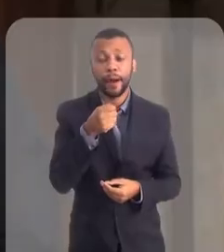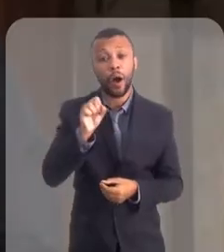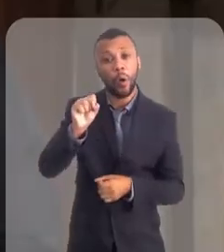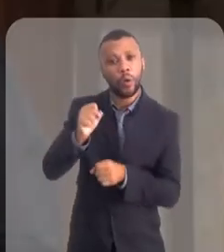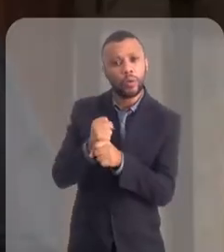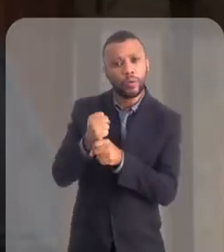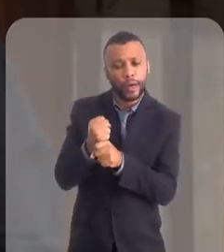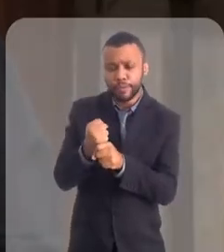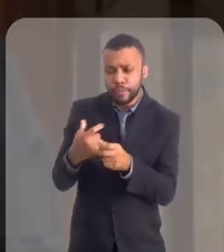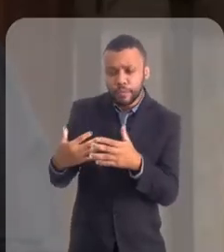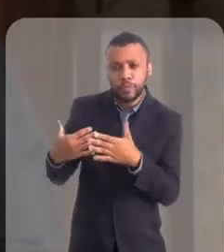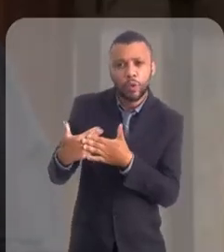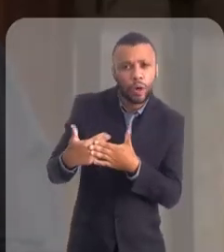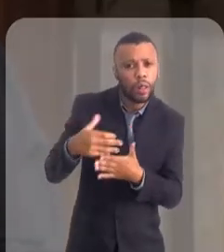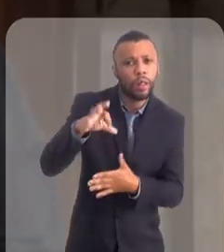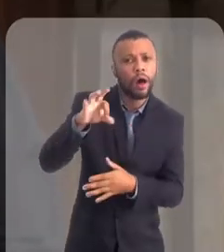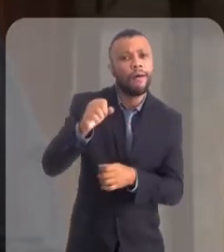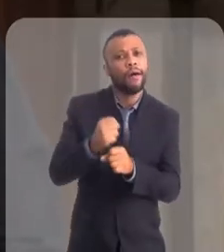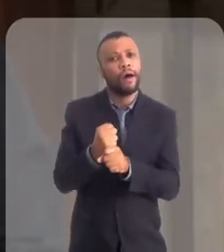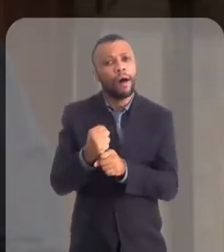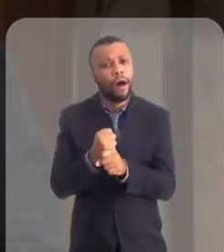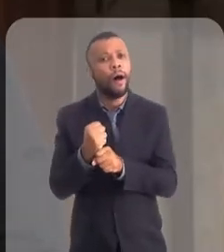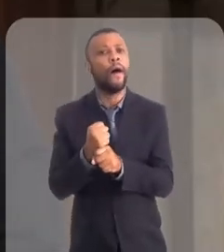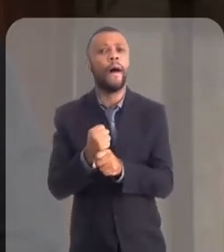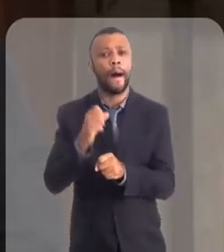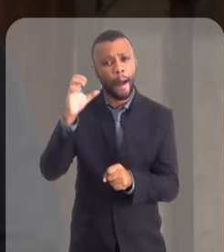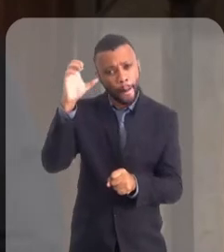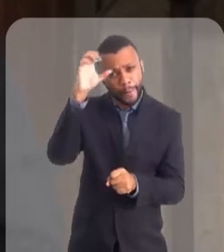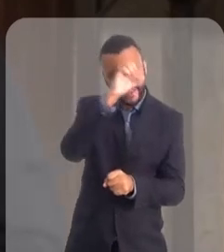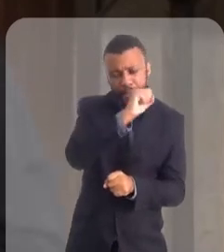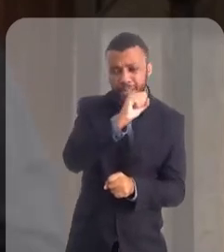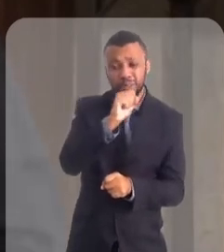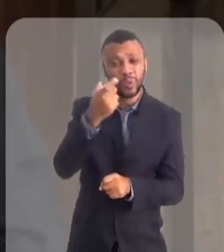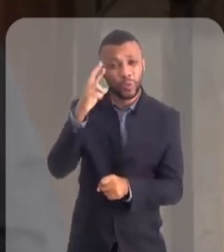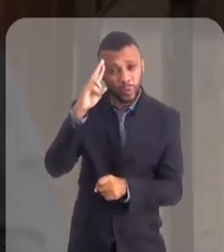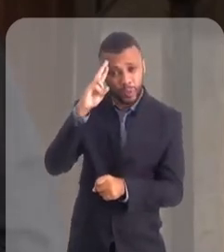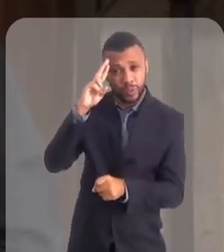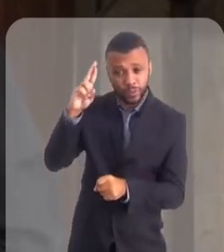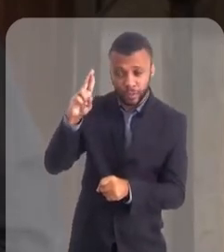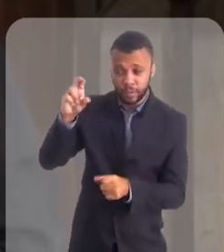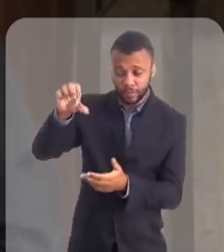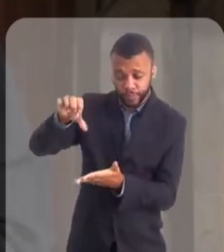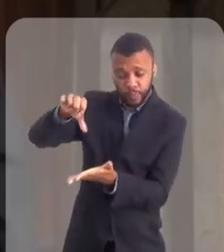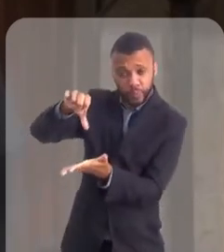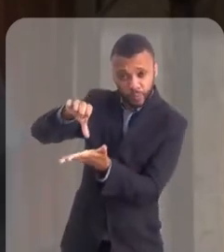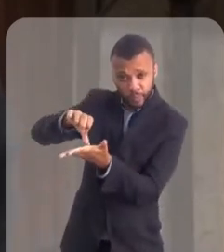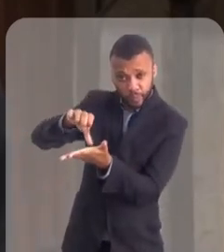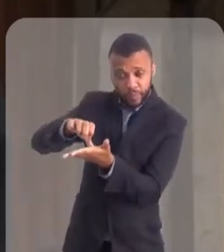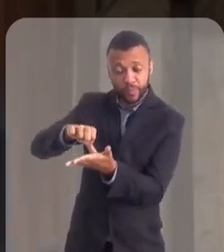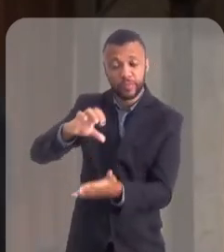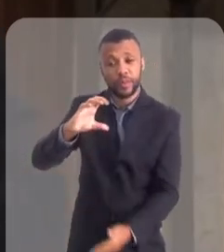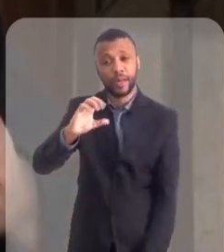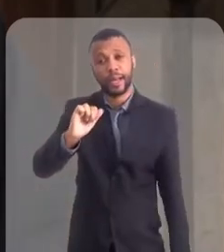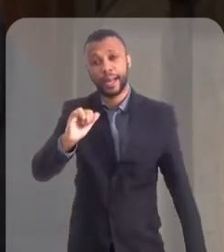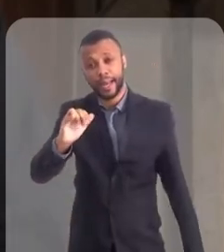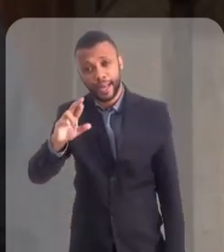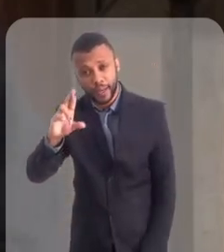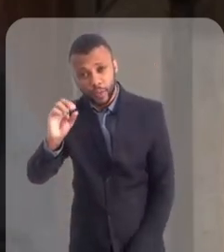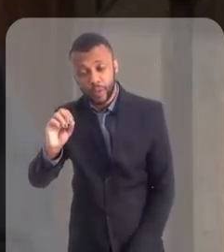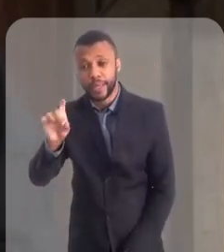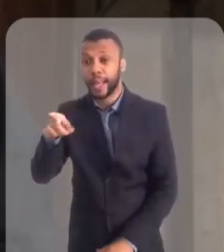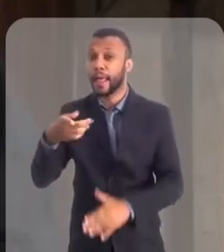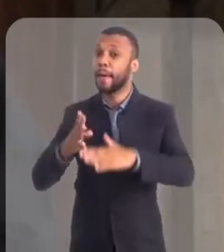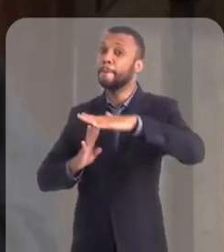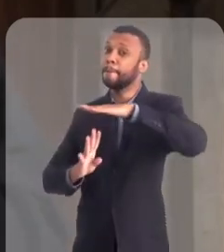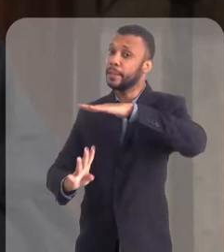durante 8 anos, talvez, 8 para 9 anos, aprendendo com um senhor egípcio, que era do Cairo, imigrante no